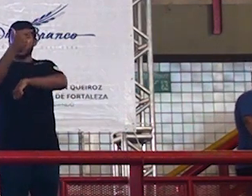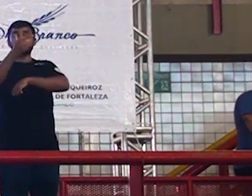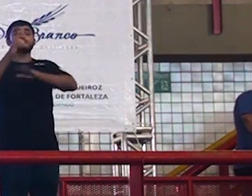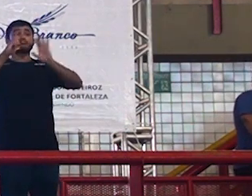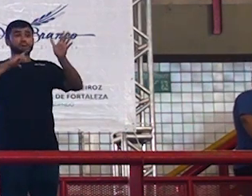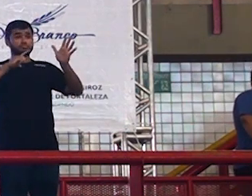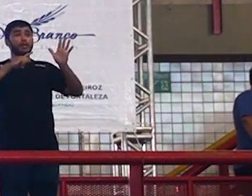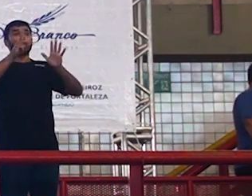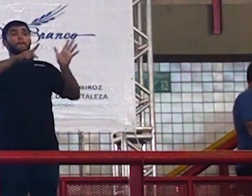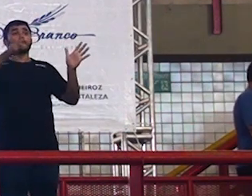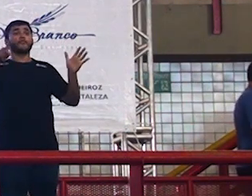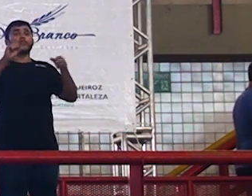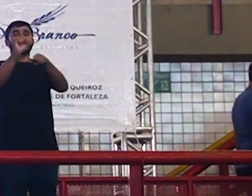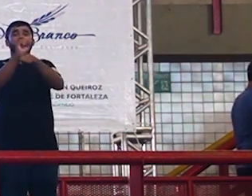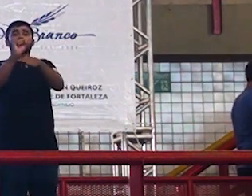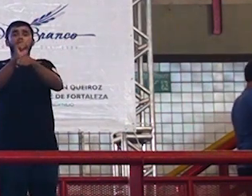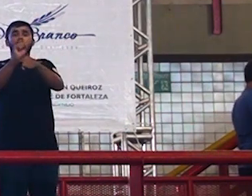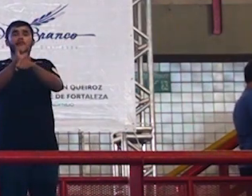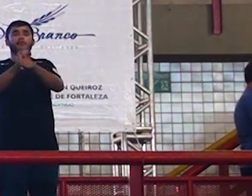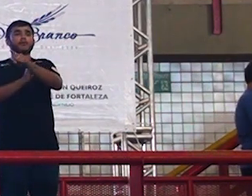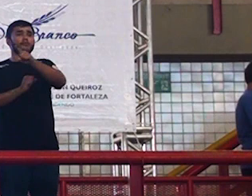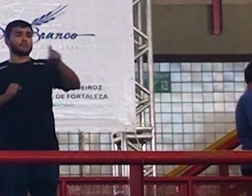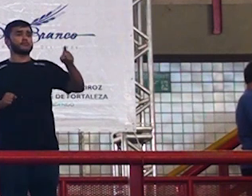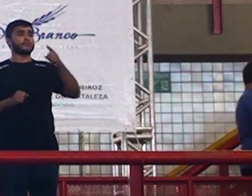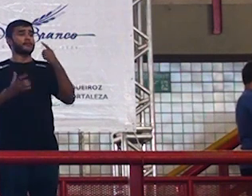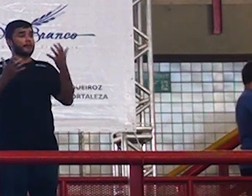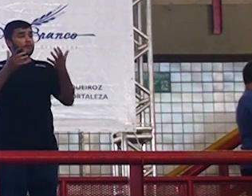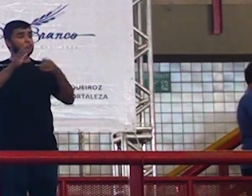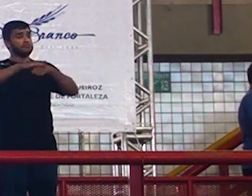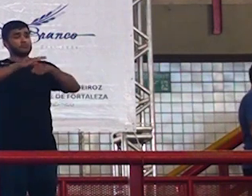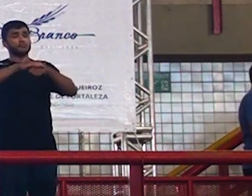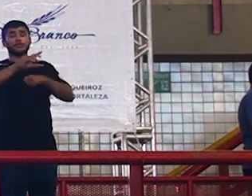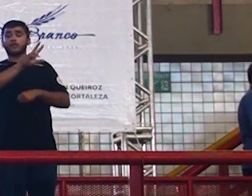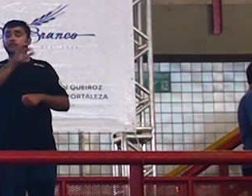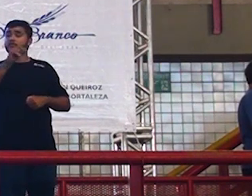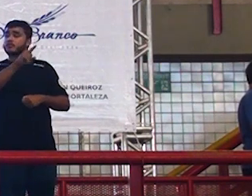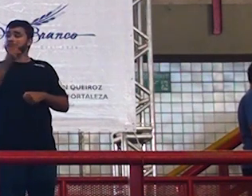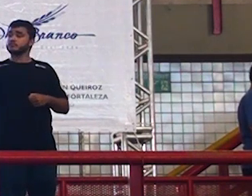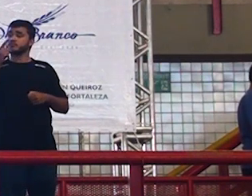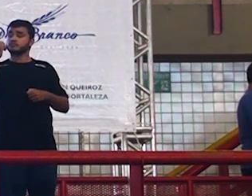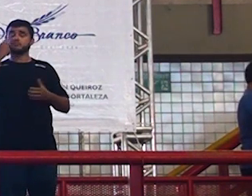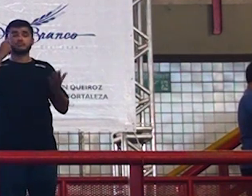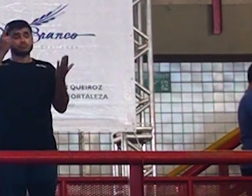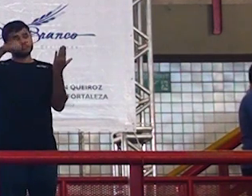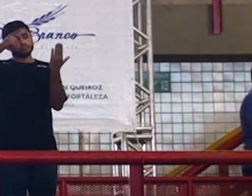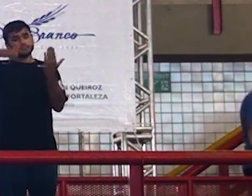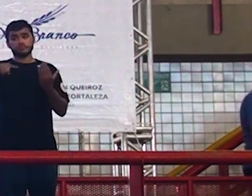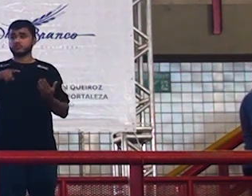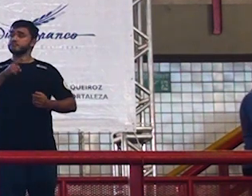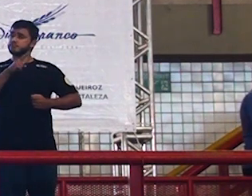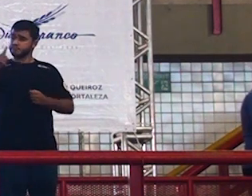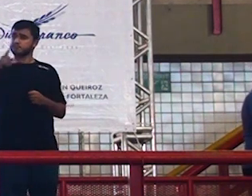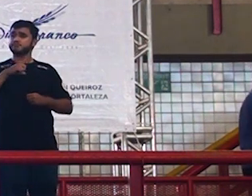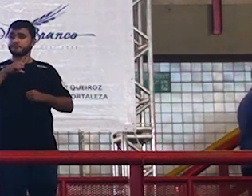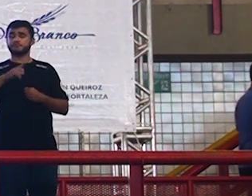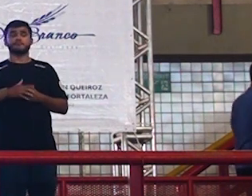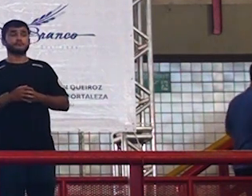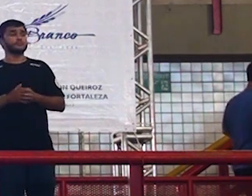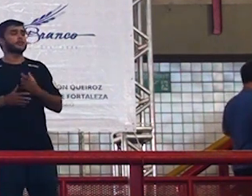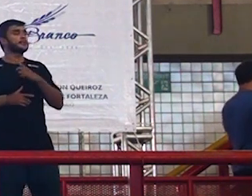já tem professor esperando você ali na equipe do laboratório de redação. Você sabe que temos também